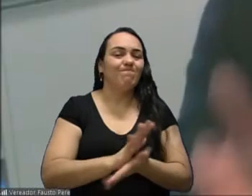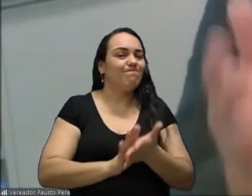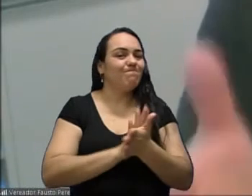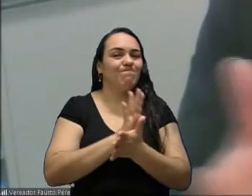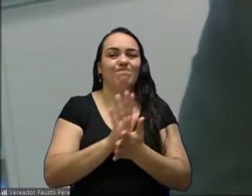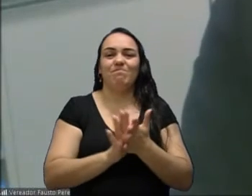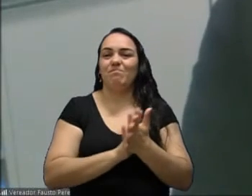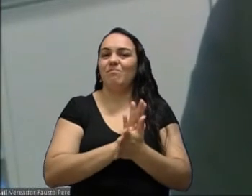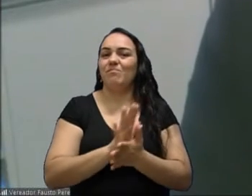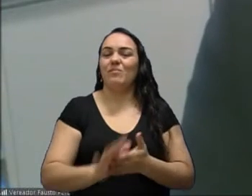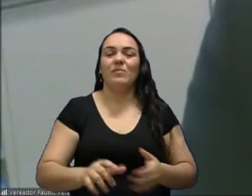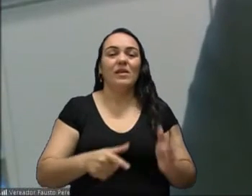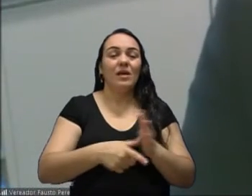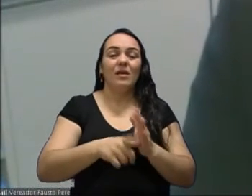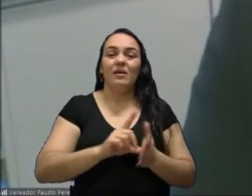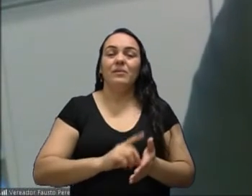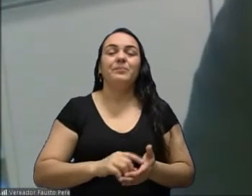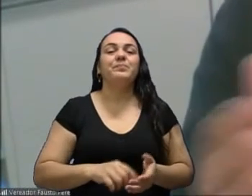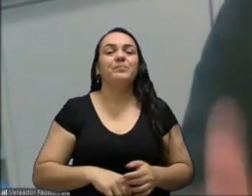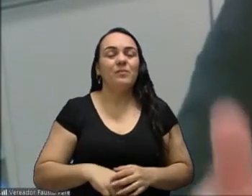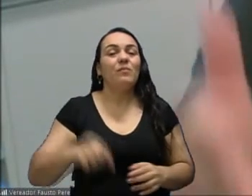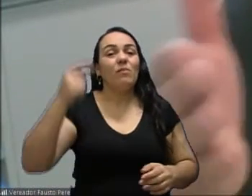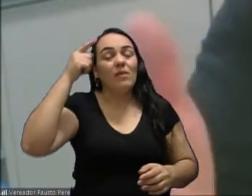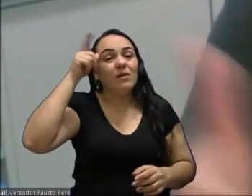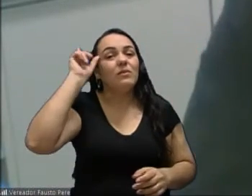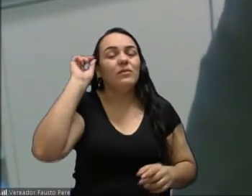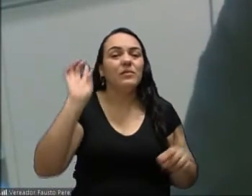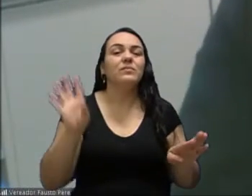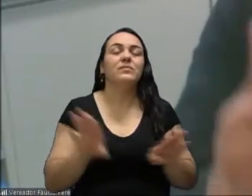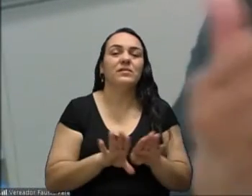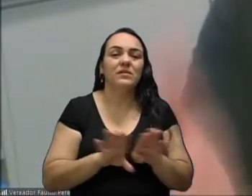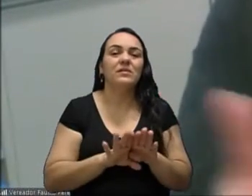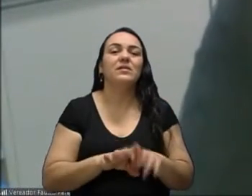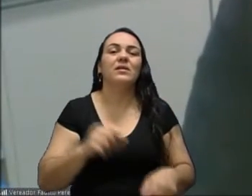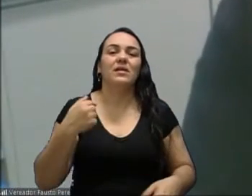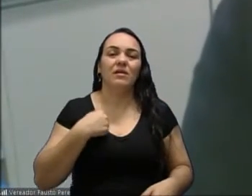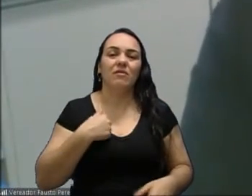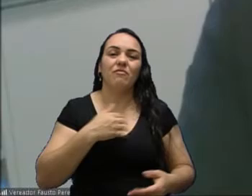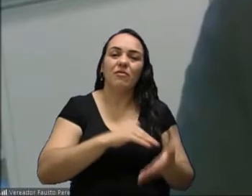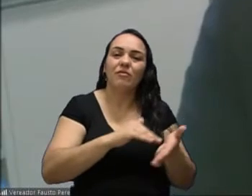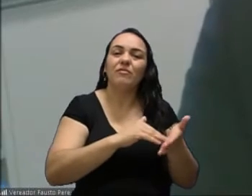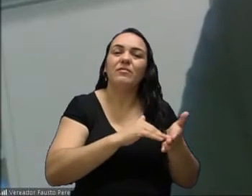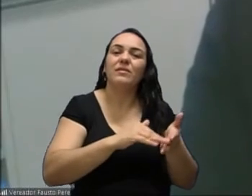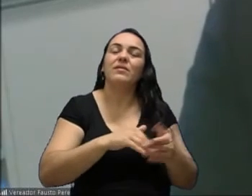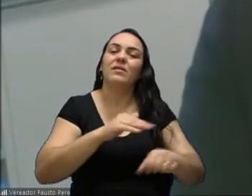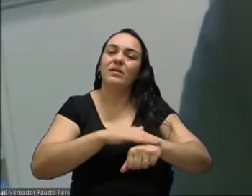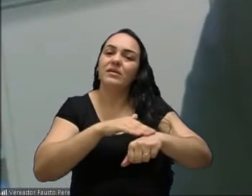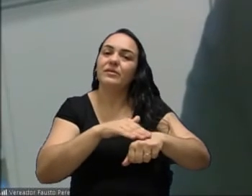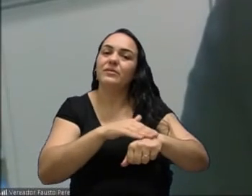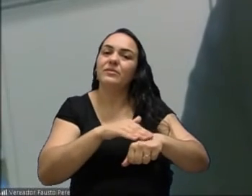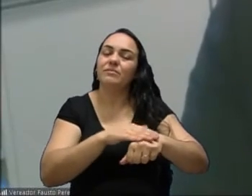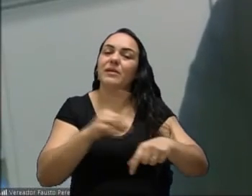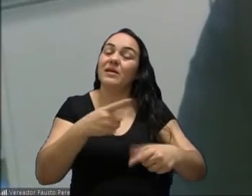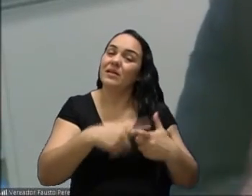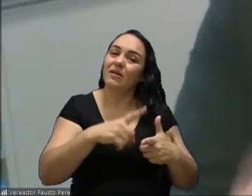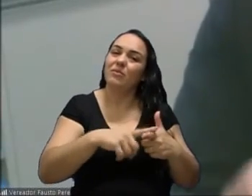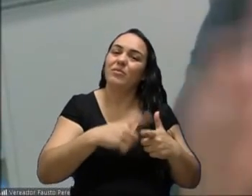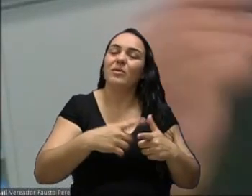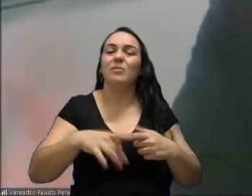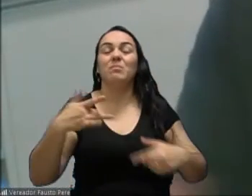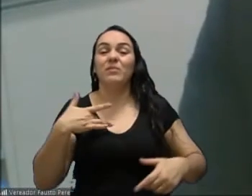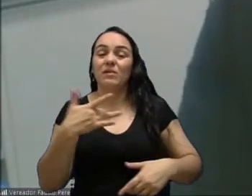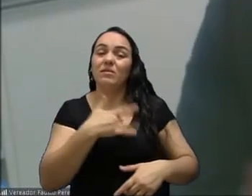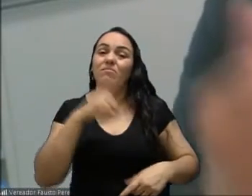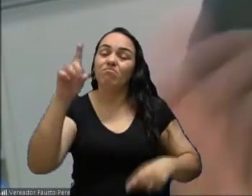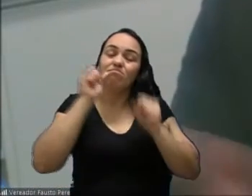nada eu estive ontem na Secretaria da Educação fui para conversar com o secretário infelizmente não estava ele está com um probleminha de saúde que